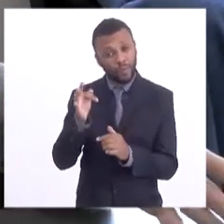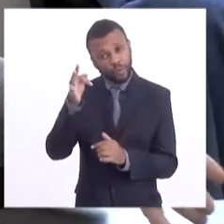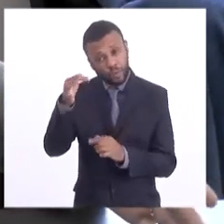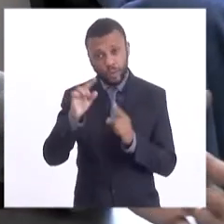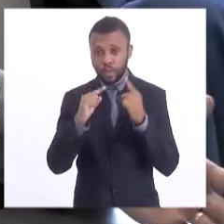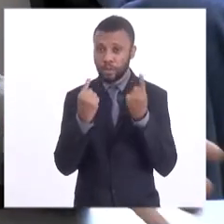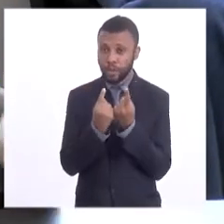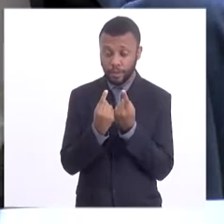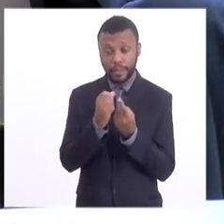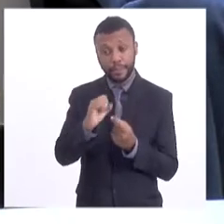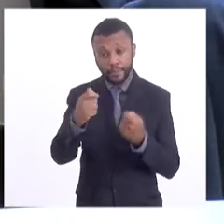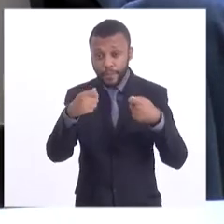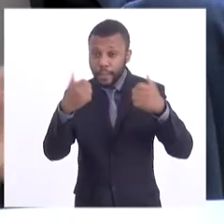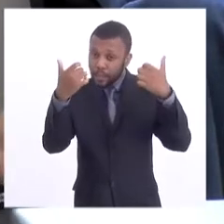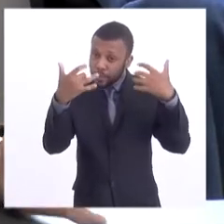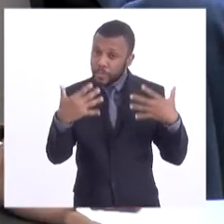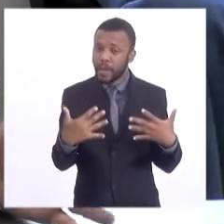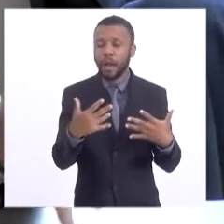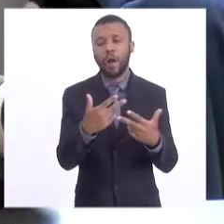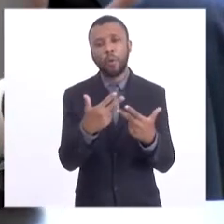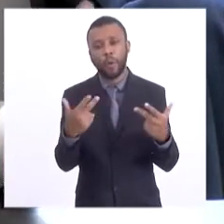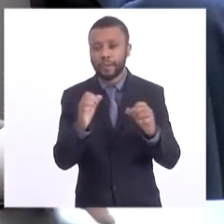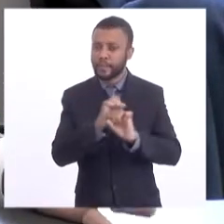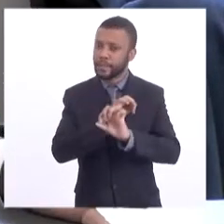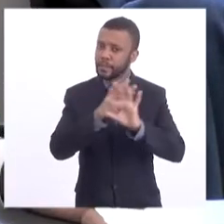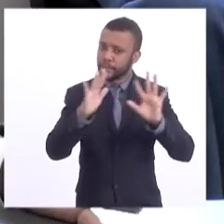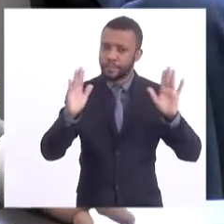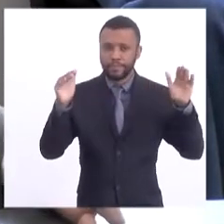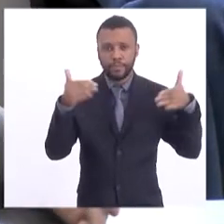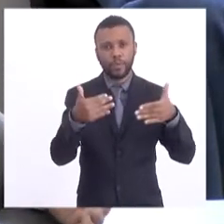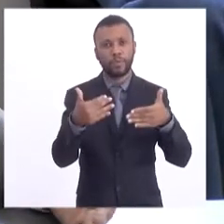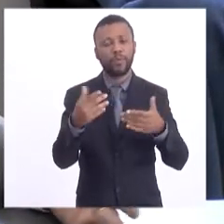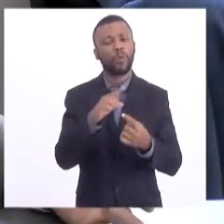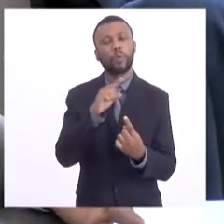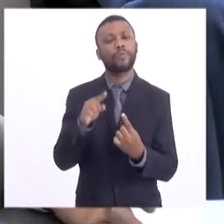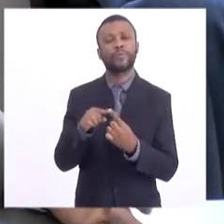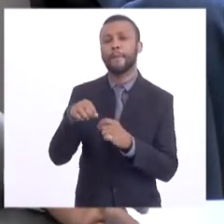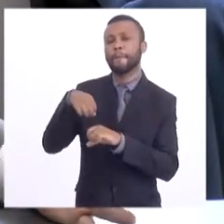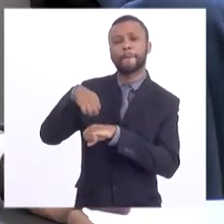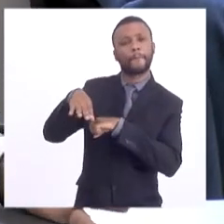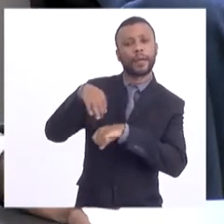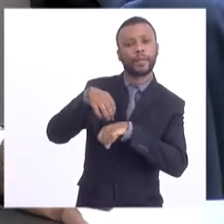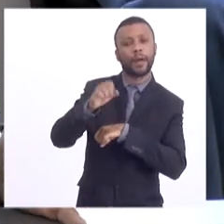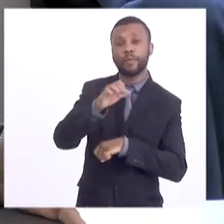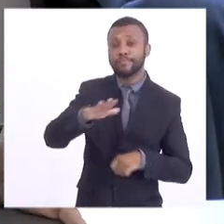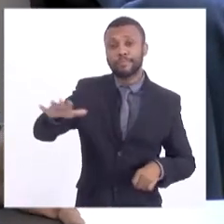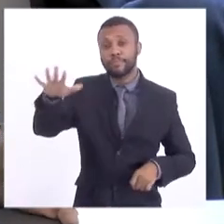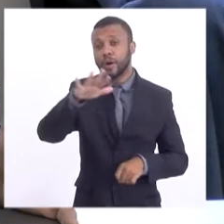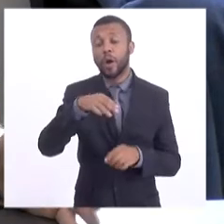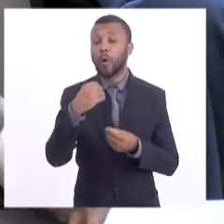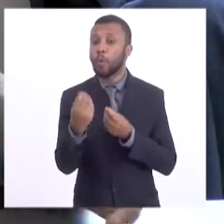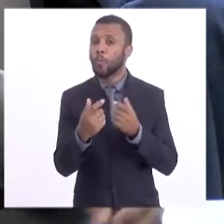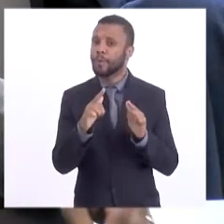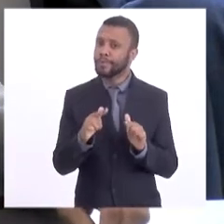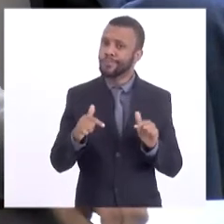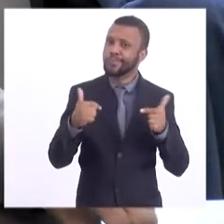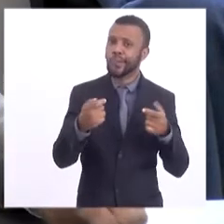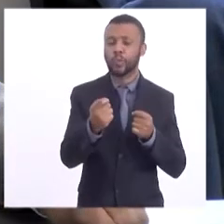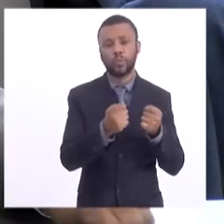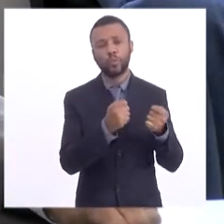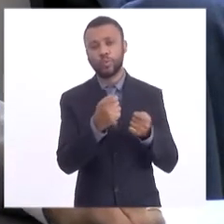haja necessidade de tratamento específicos a minha ideia passar um Panorama Geral de como a procuradoria à toa no controle de legalidade